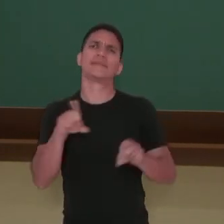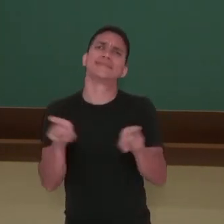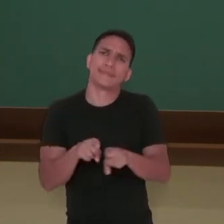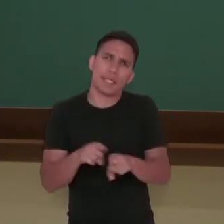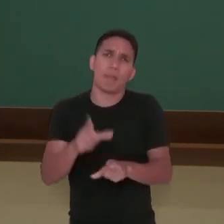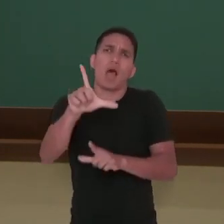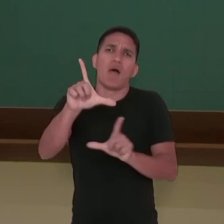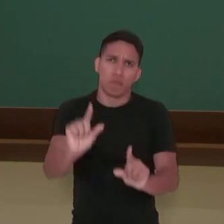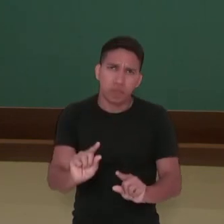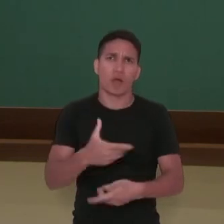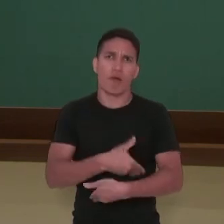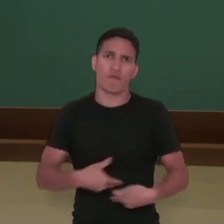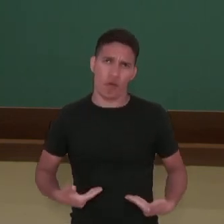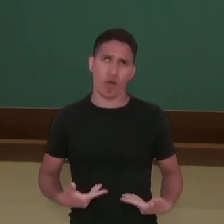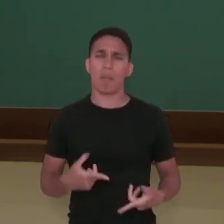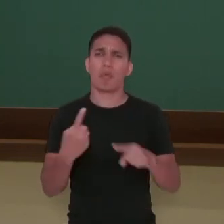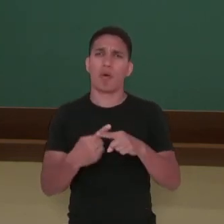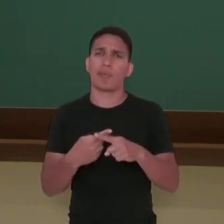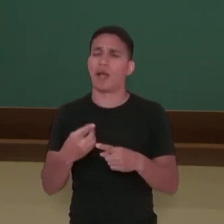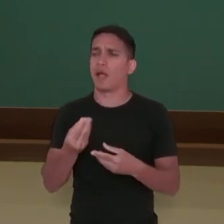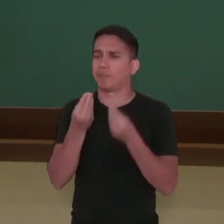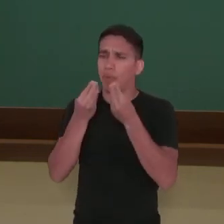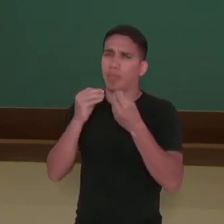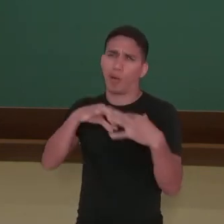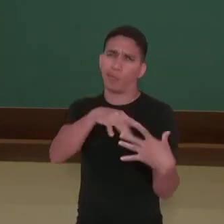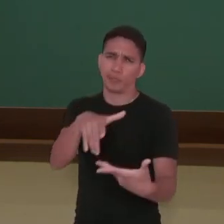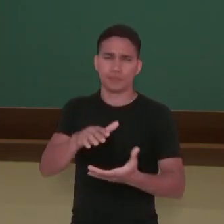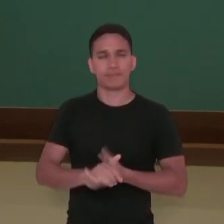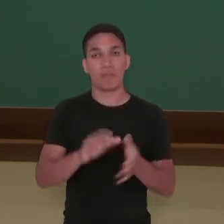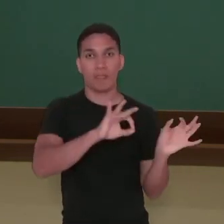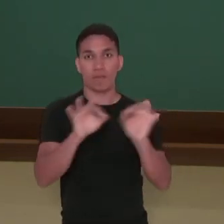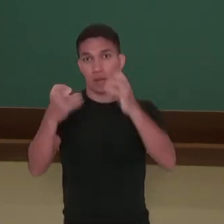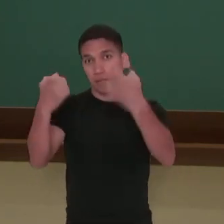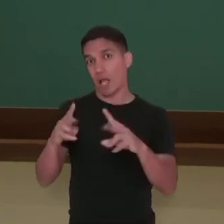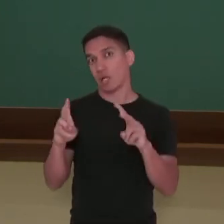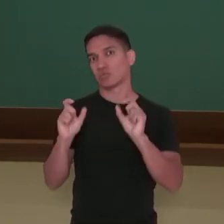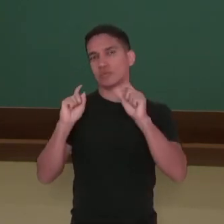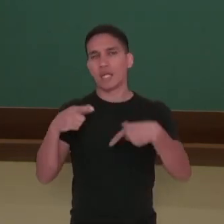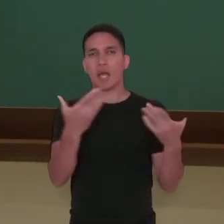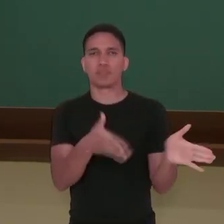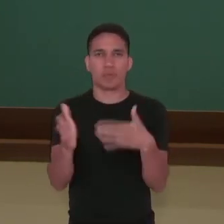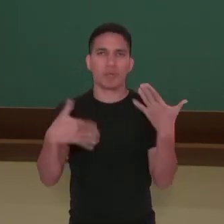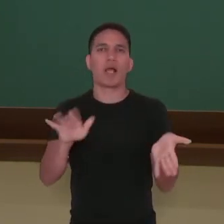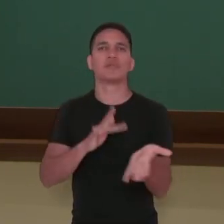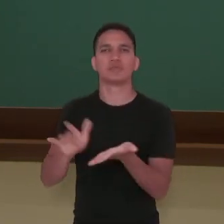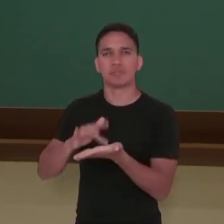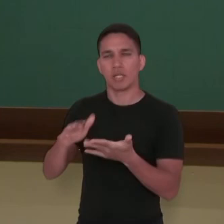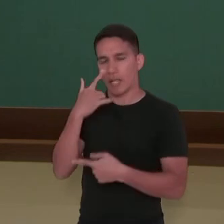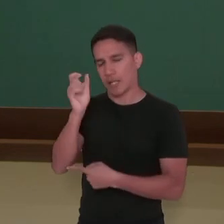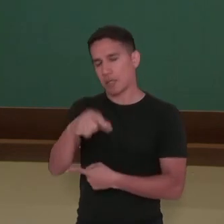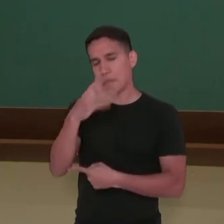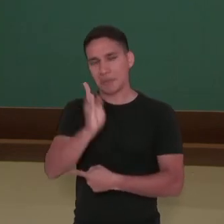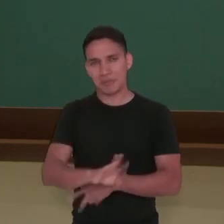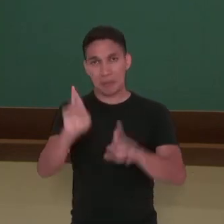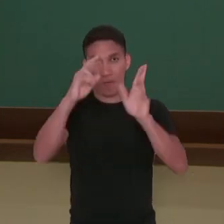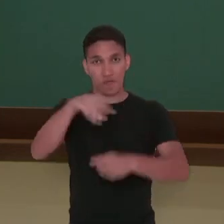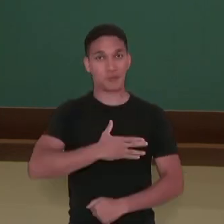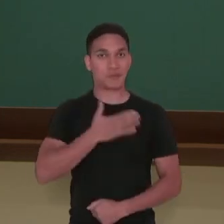fome ligada ao desperdício de alimentos mundiais. Nesse vídeo falamos sobre a produção e consumo de lixo no Brasil.